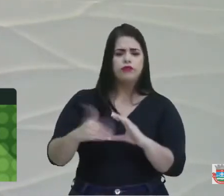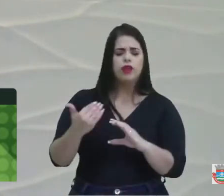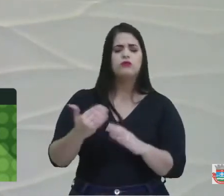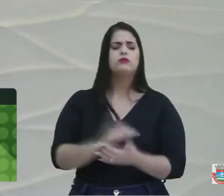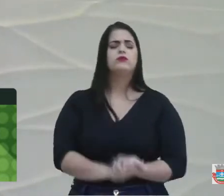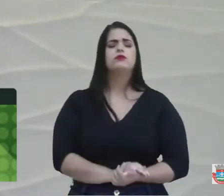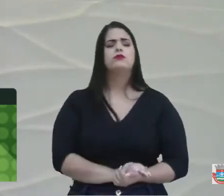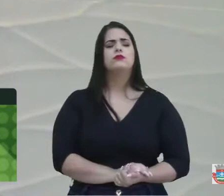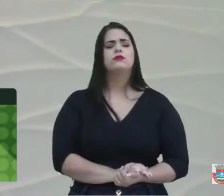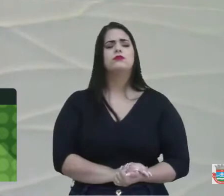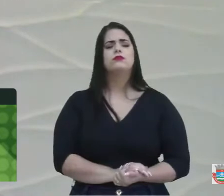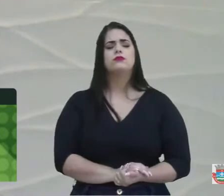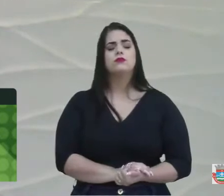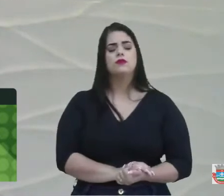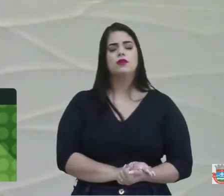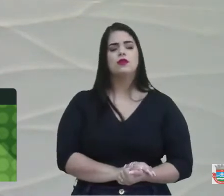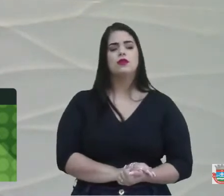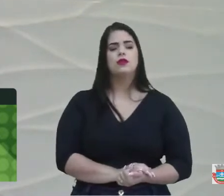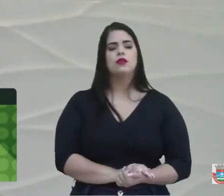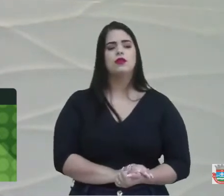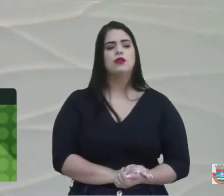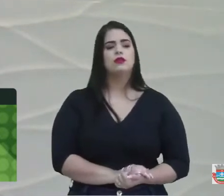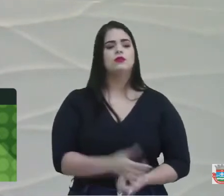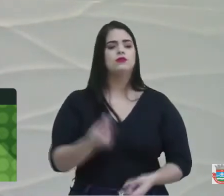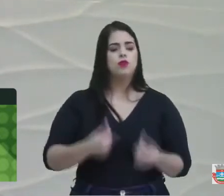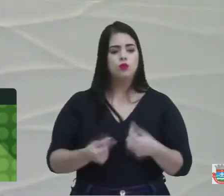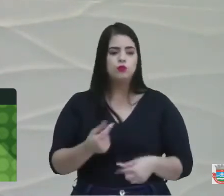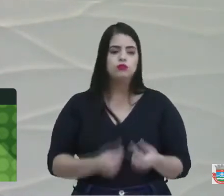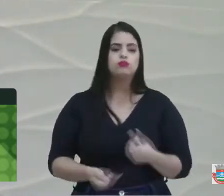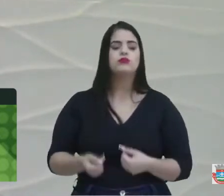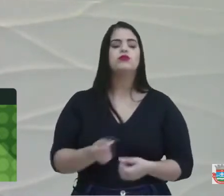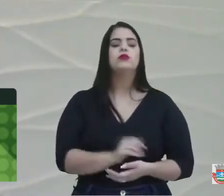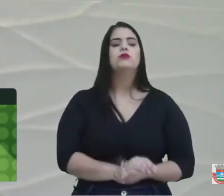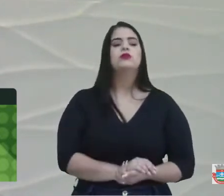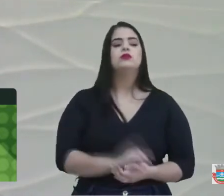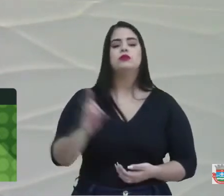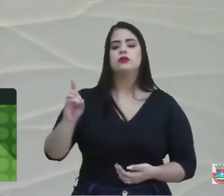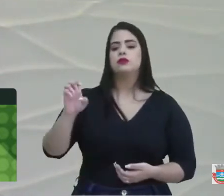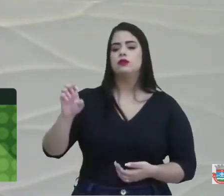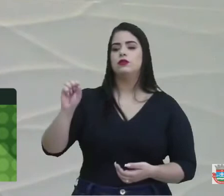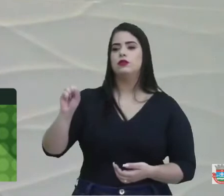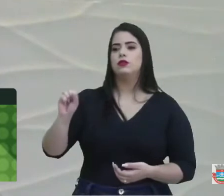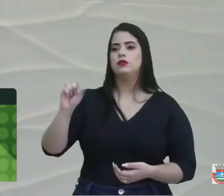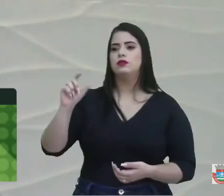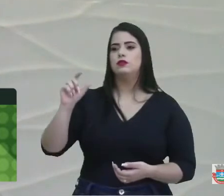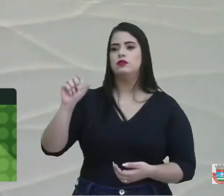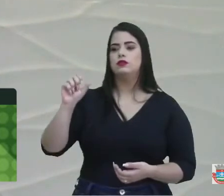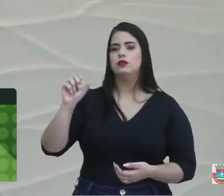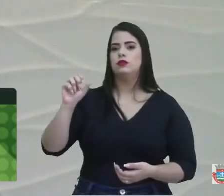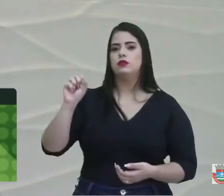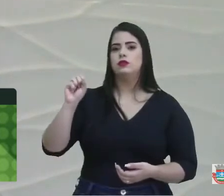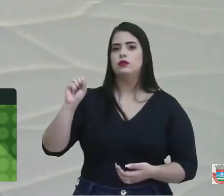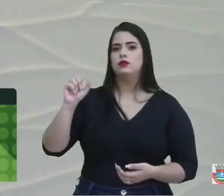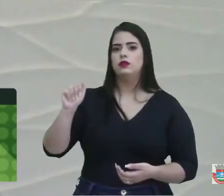também, né, os dessalinizadores, e aí sim nós vamos ter nessas comunidades um ponto de distribuição de água, água